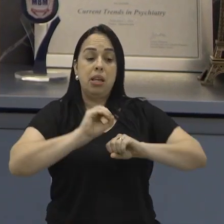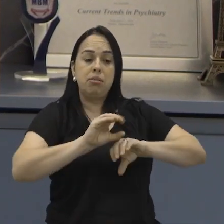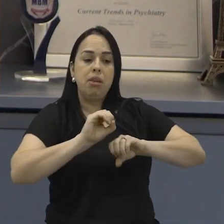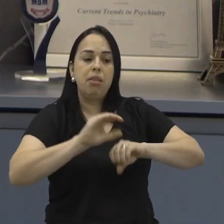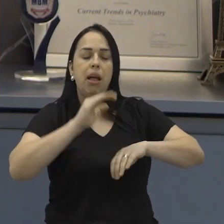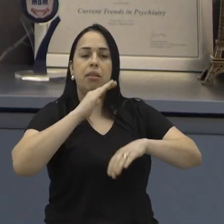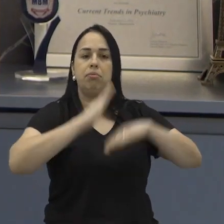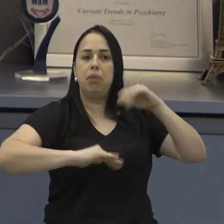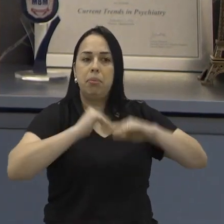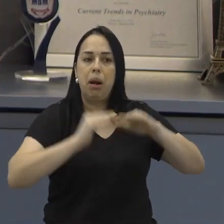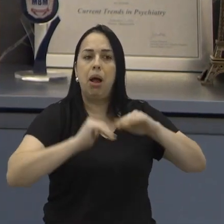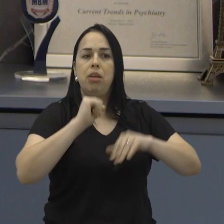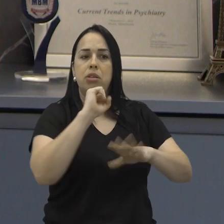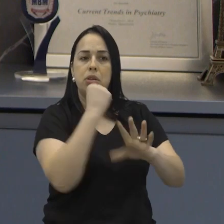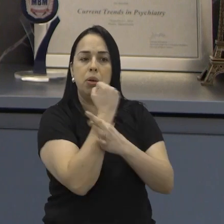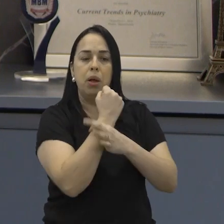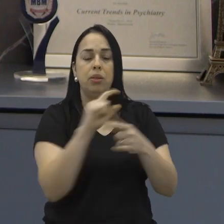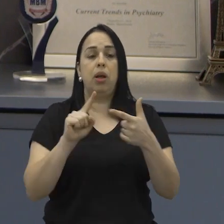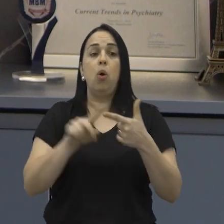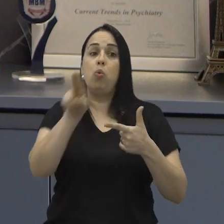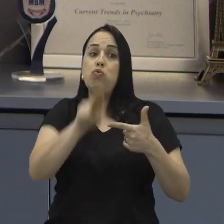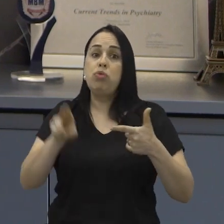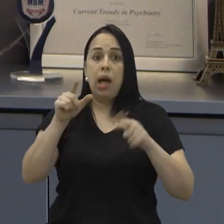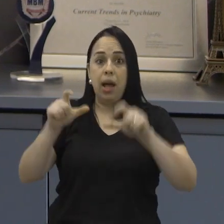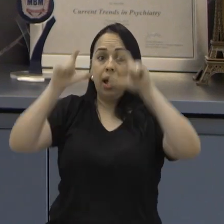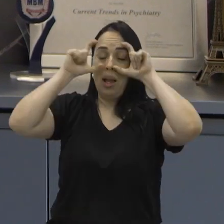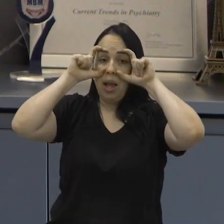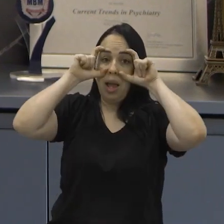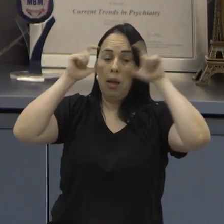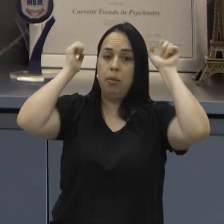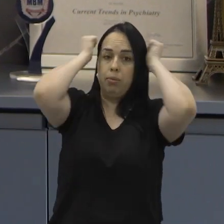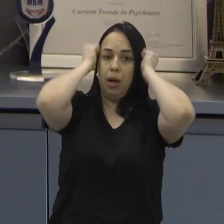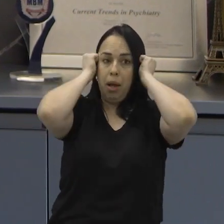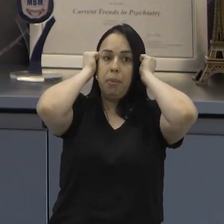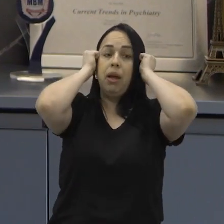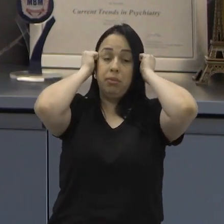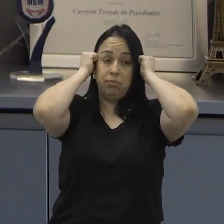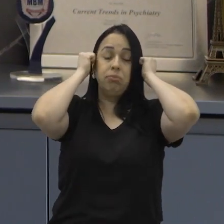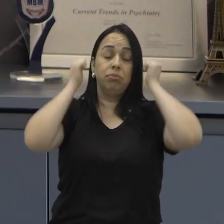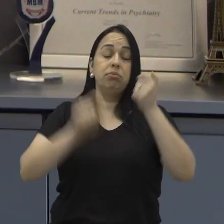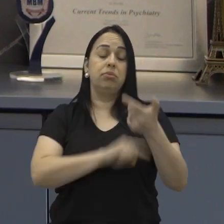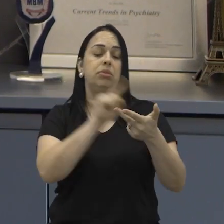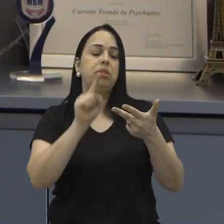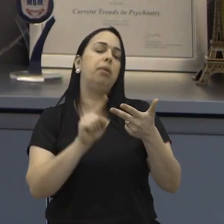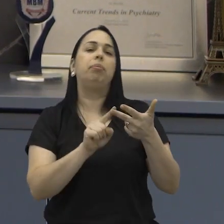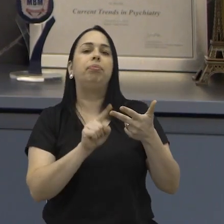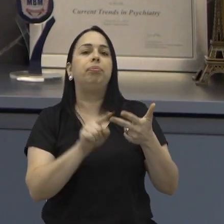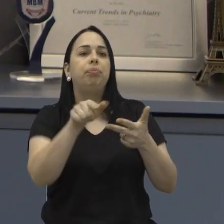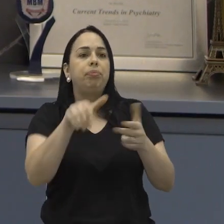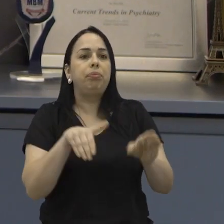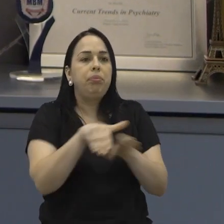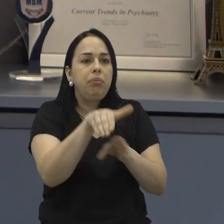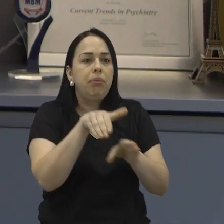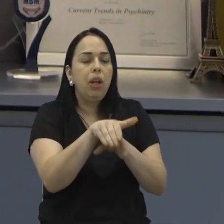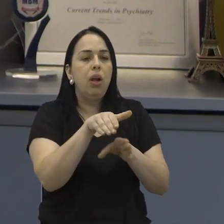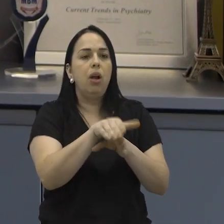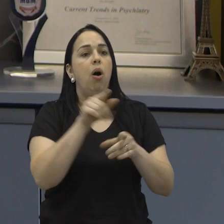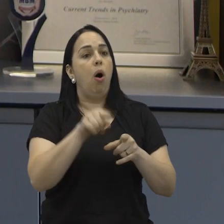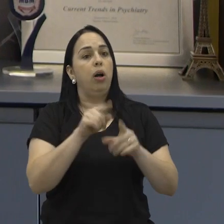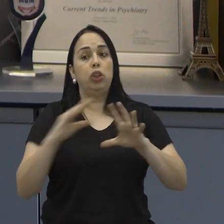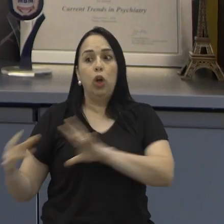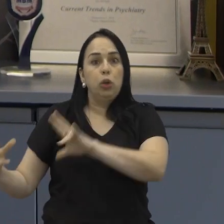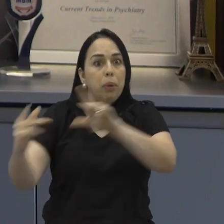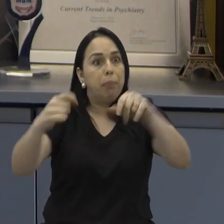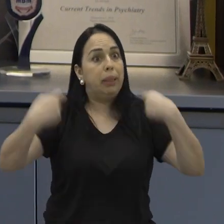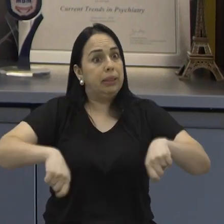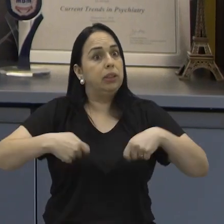exemplo, treinamentos de segurança, a utilização de EPIs, né? Mitigar esses riscos através, por exemplo, de